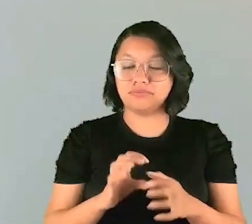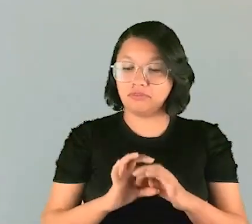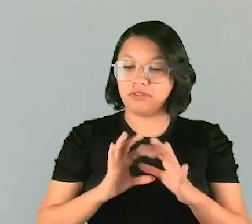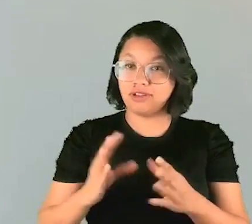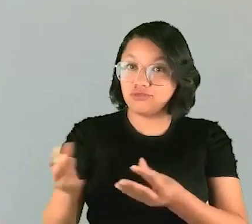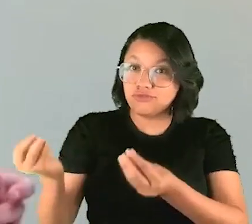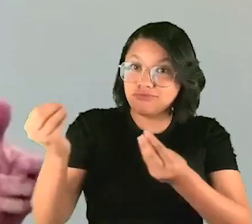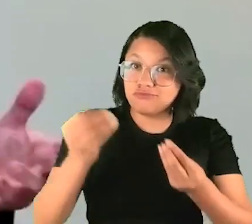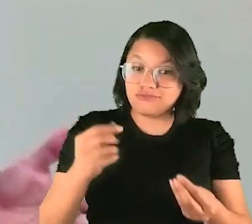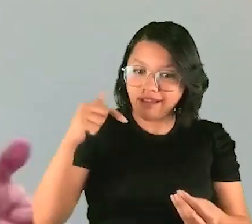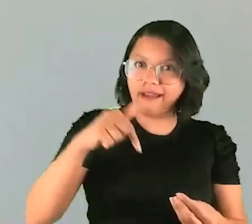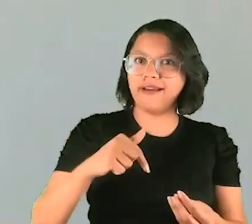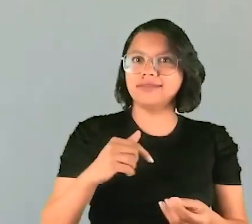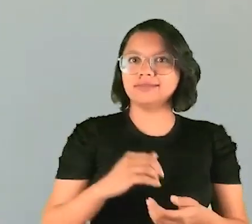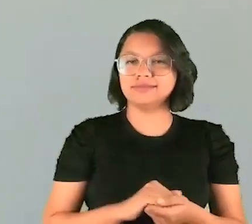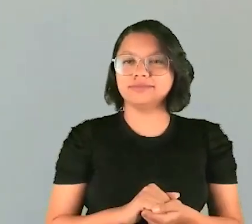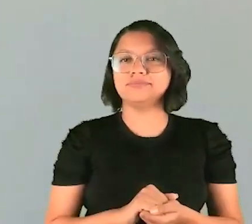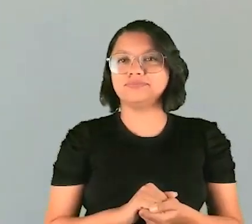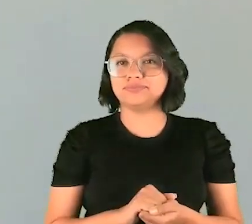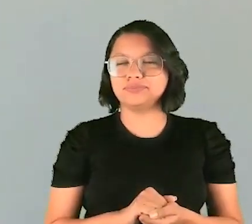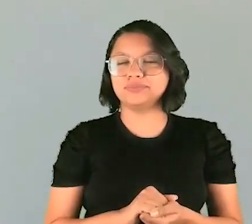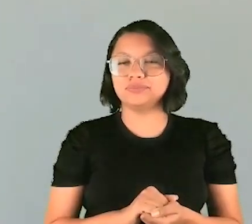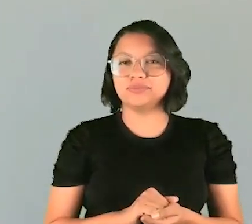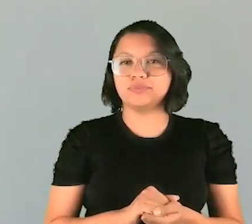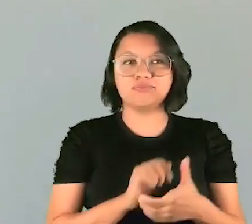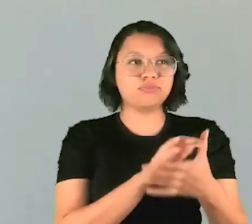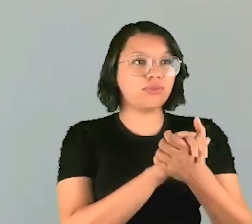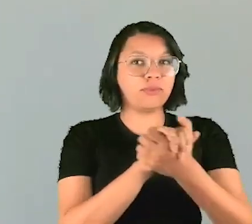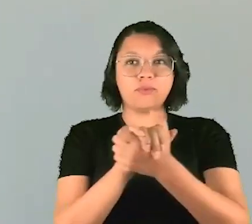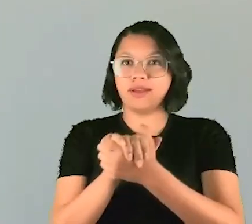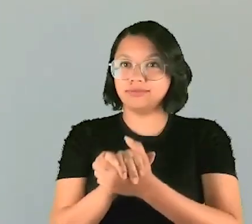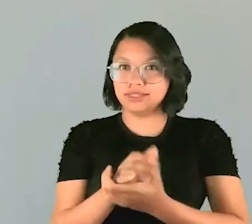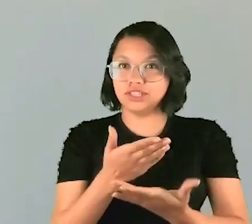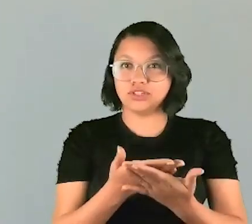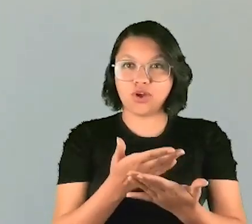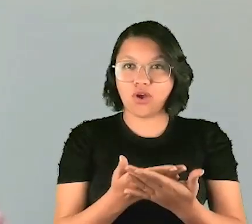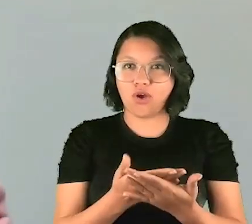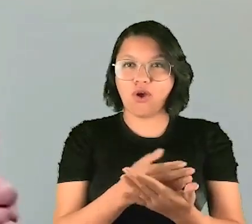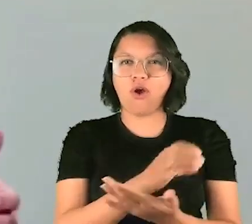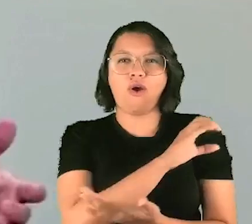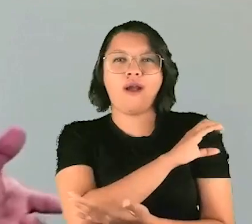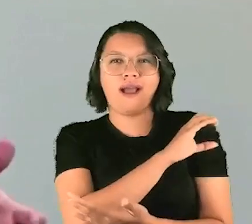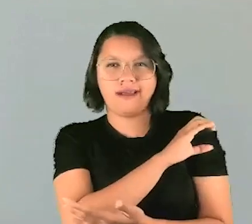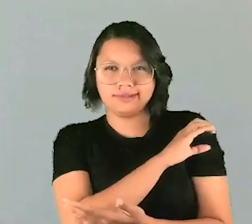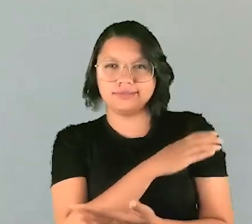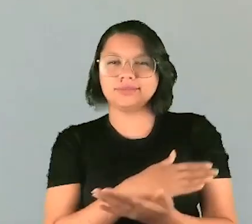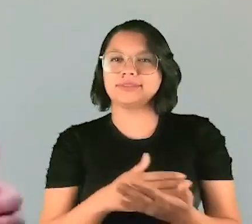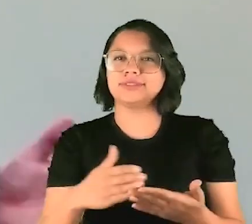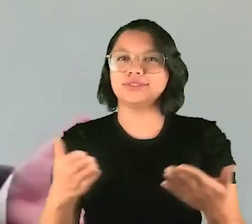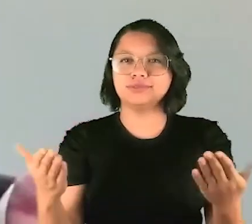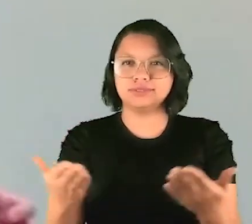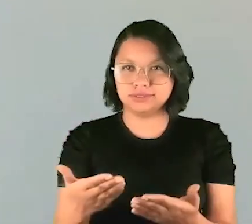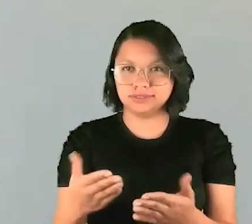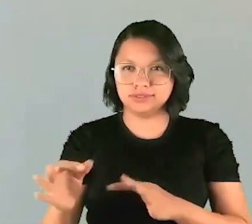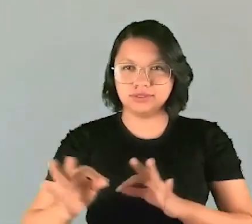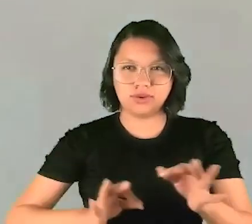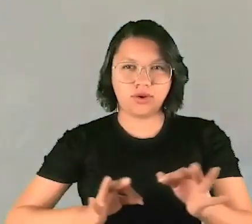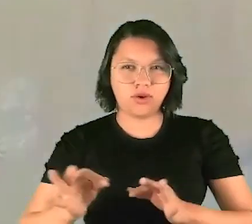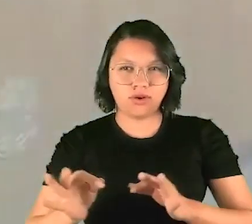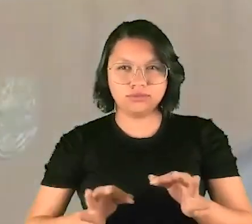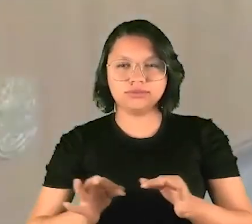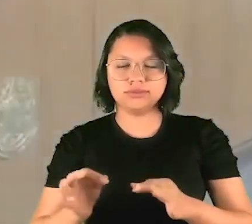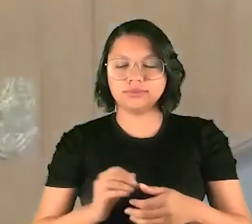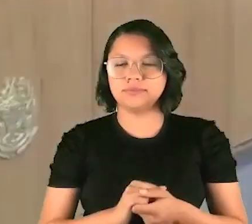sua disposição de vir até nós, cumprimentar a escola, a coordenação,